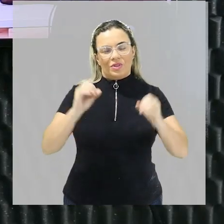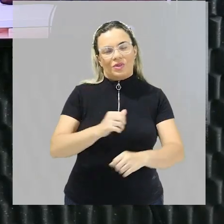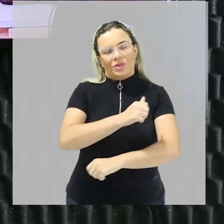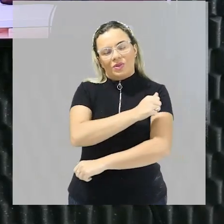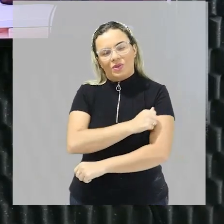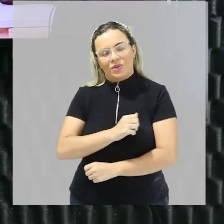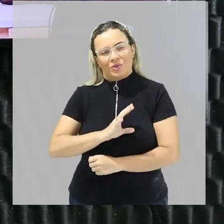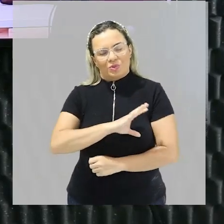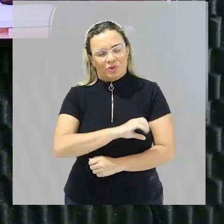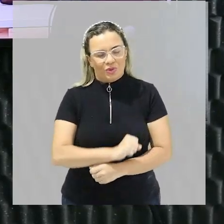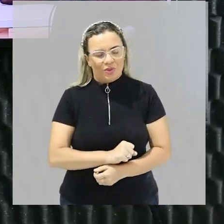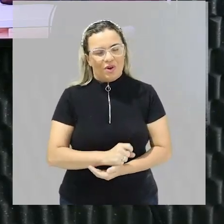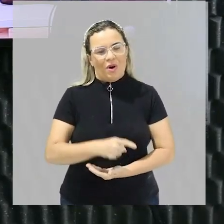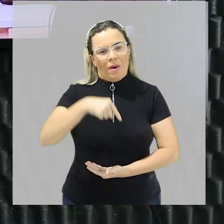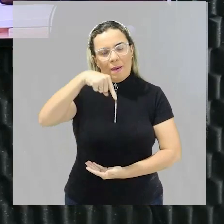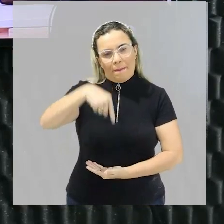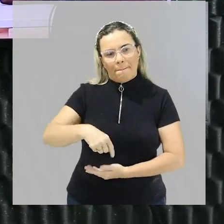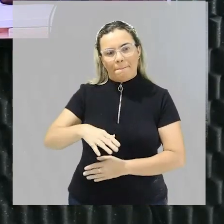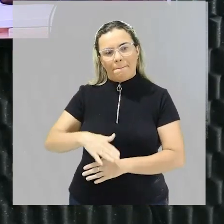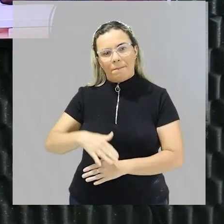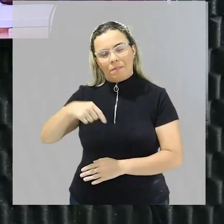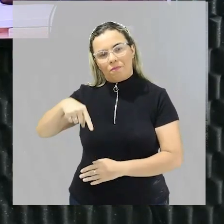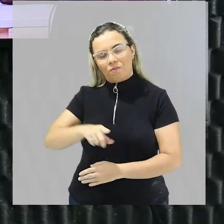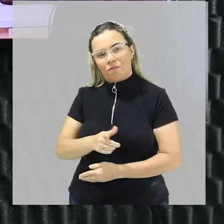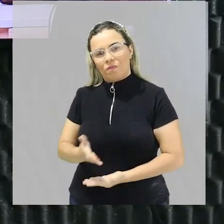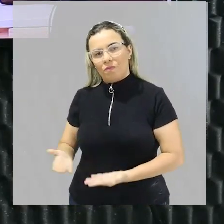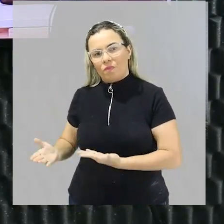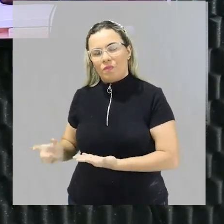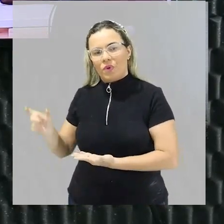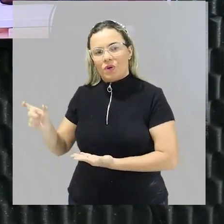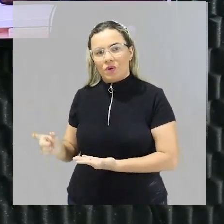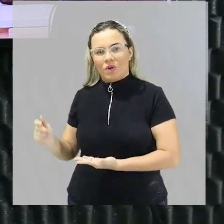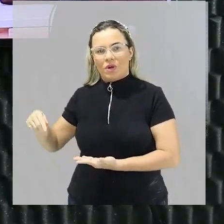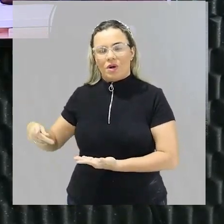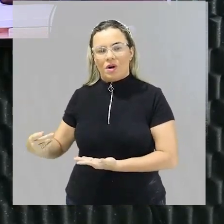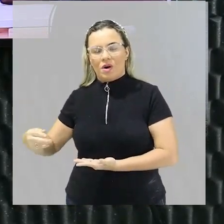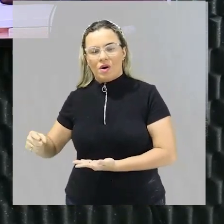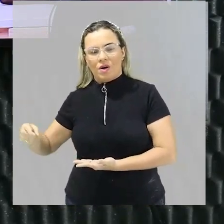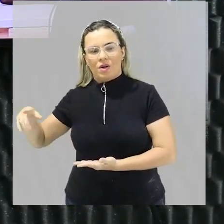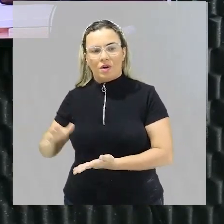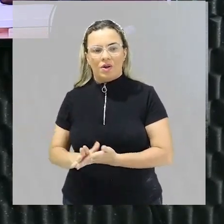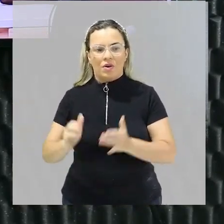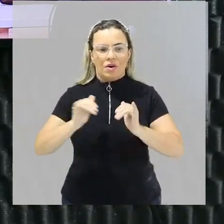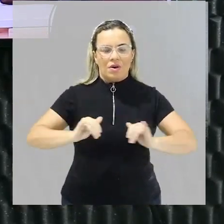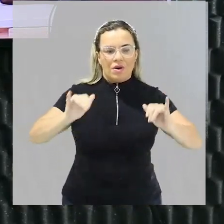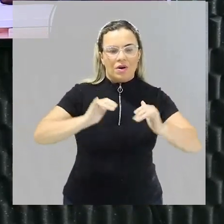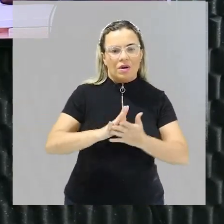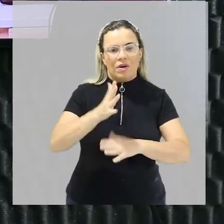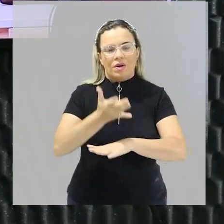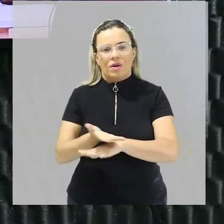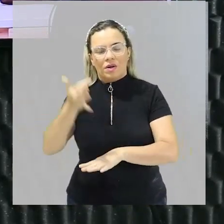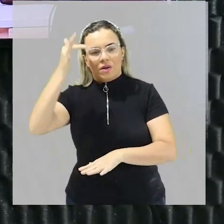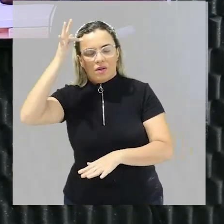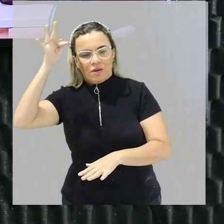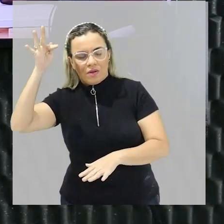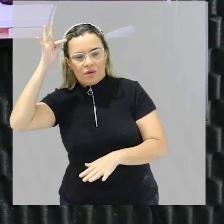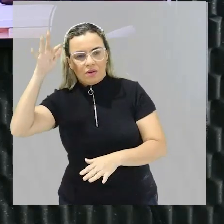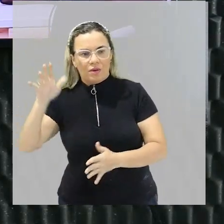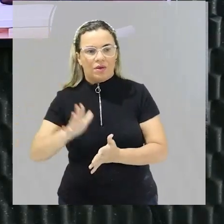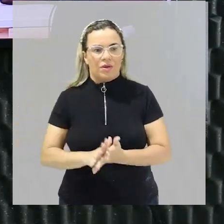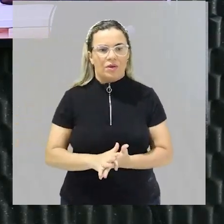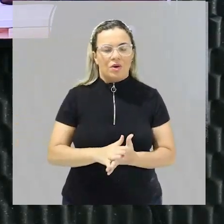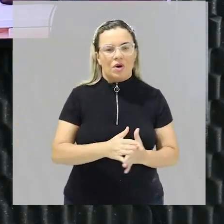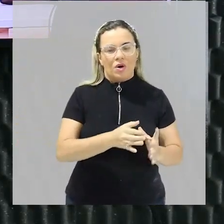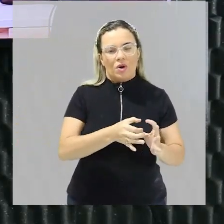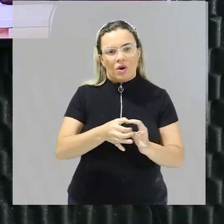aí, meus queridos alunos, mais uma vez com vocês aqui, professor André Luiz, trazendo algumas informações na área da filosofia, mexendo aí com